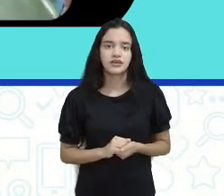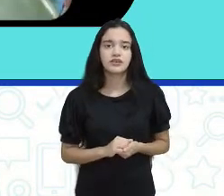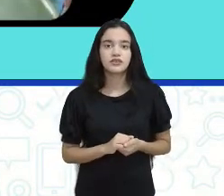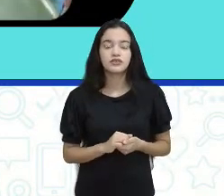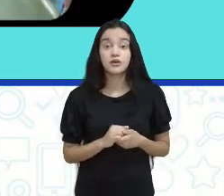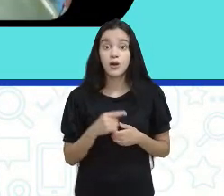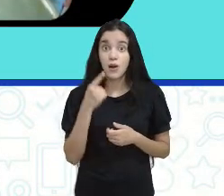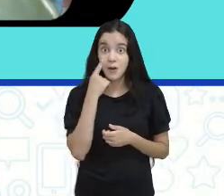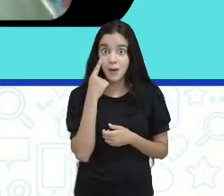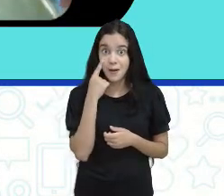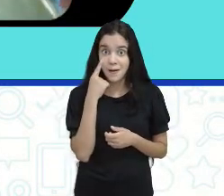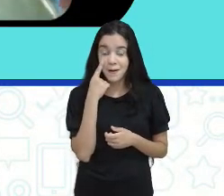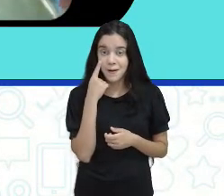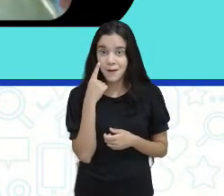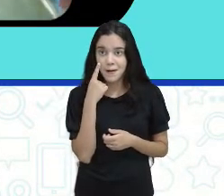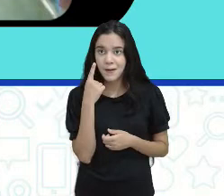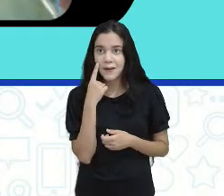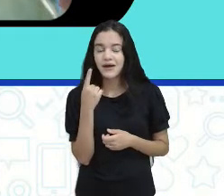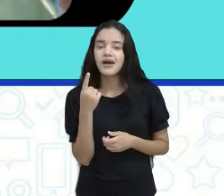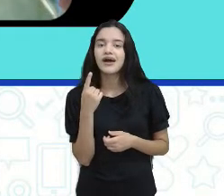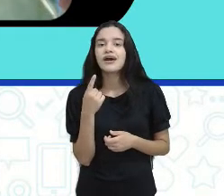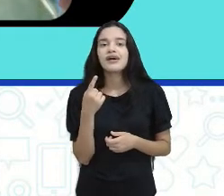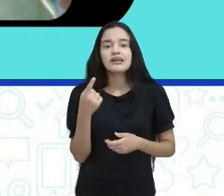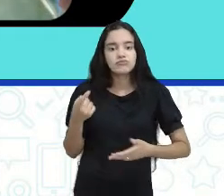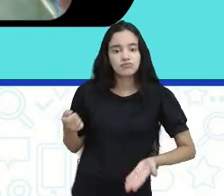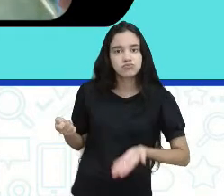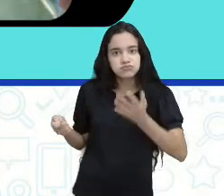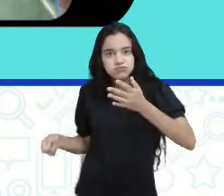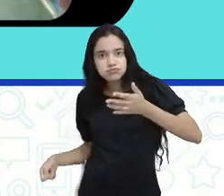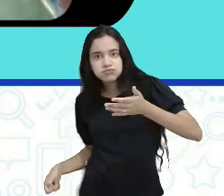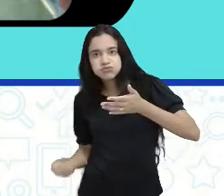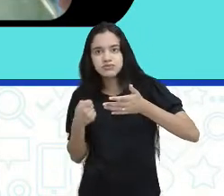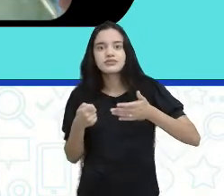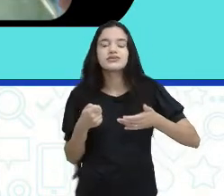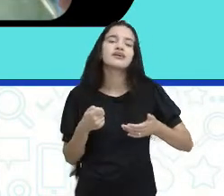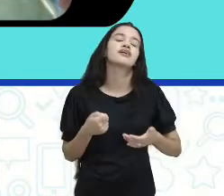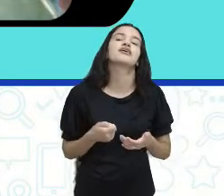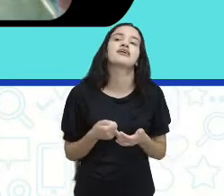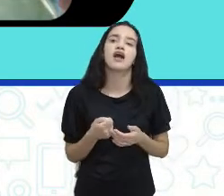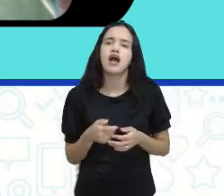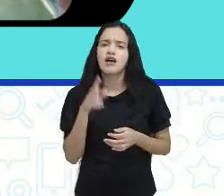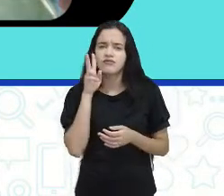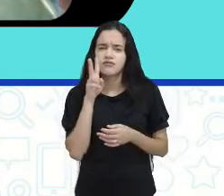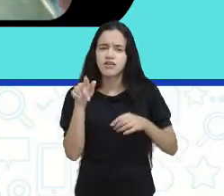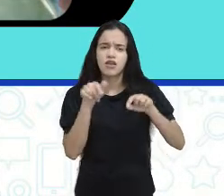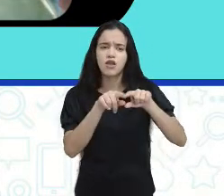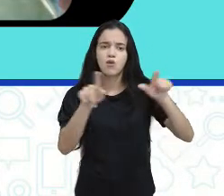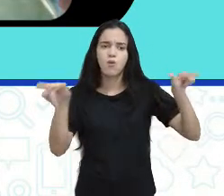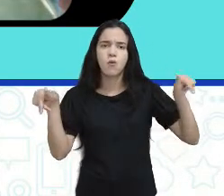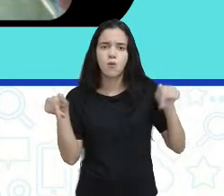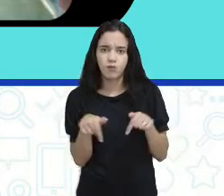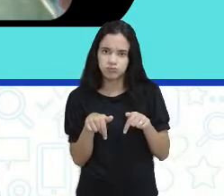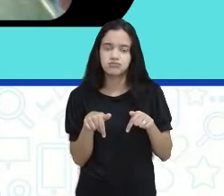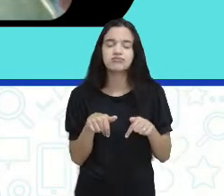total aí do tênis. Tá? A gente quando vê a quadra, né, a gente já diz que é uma quadra de tênis.